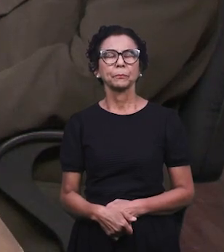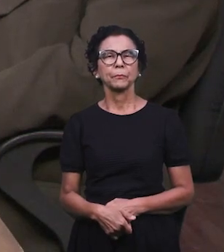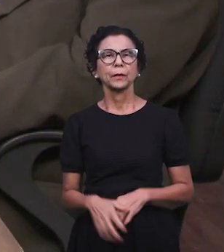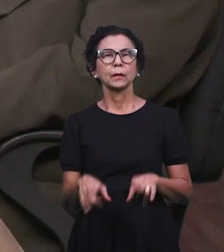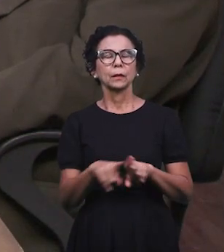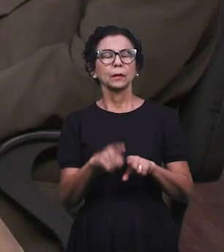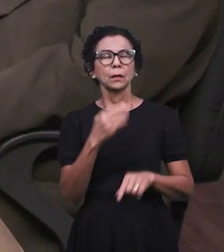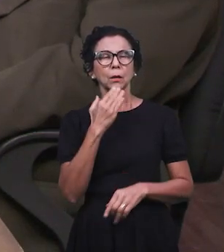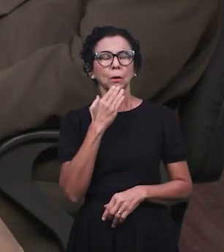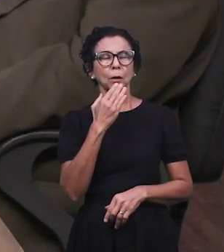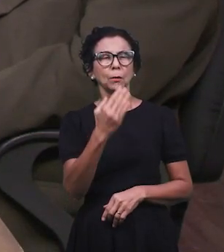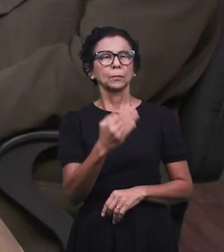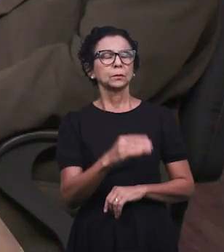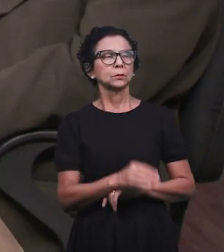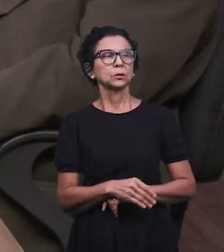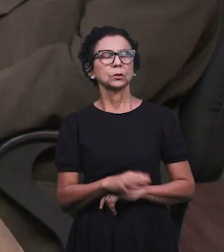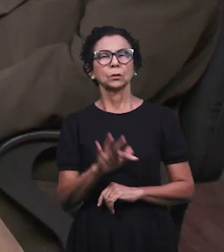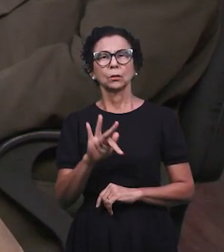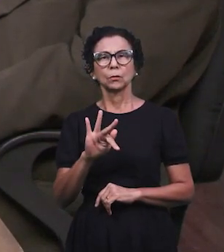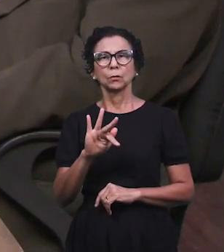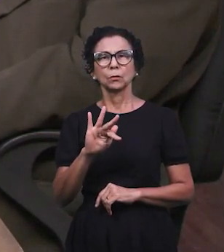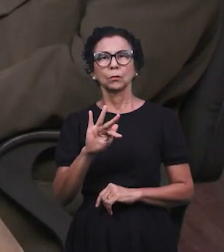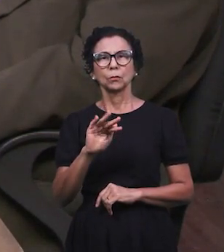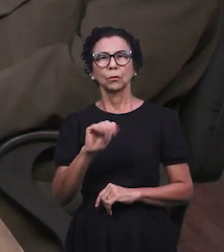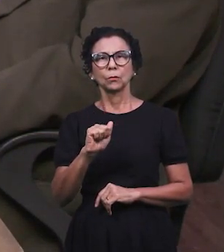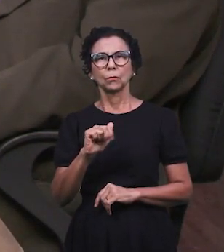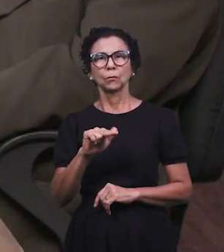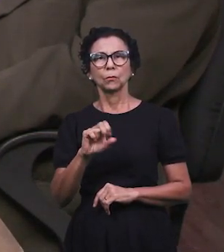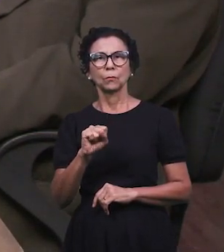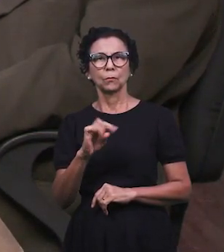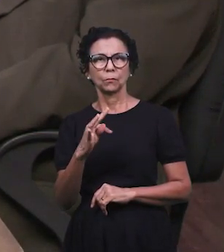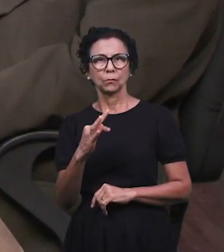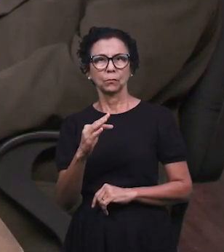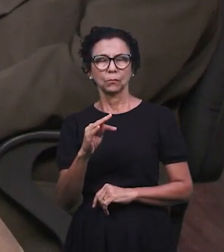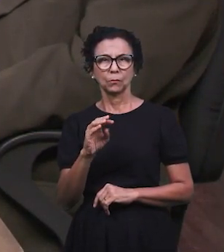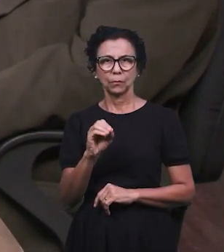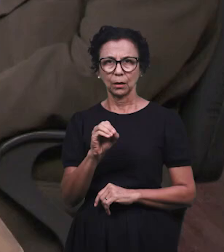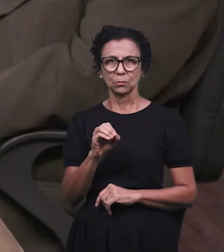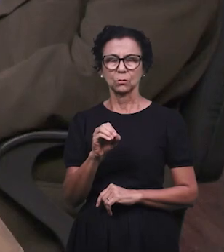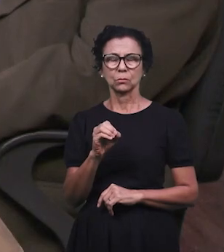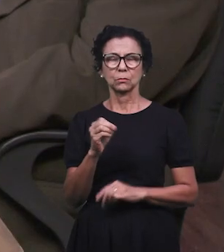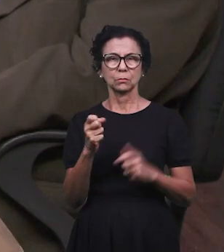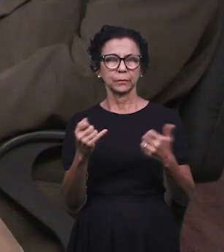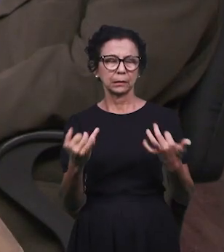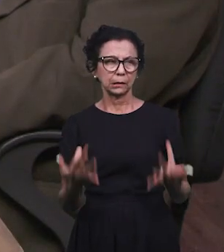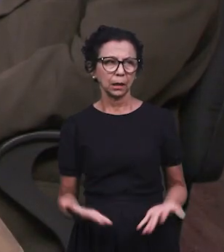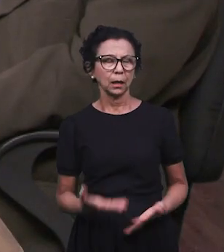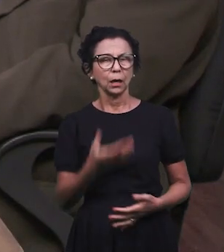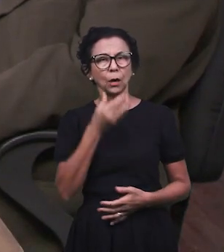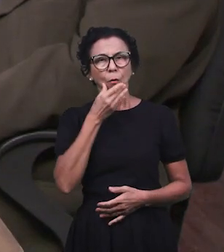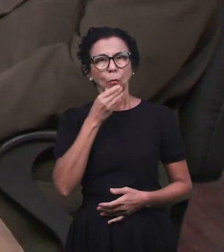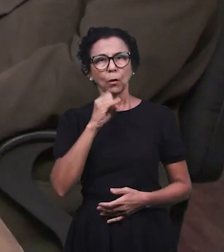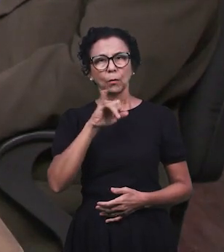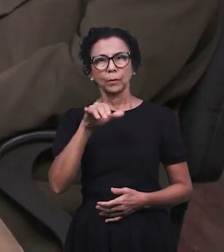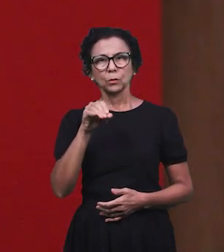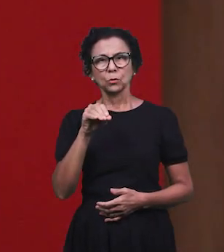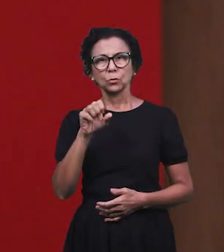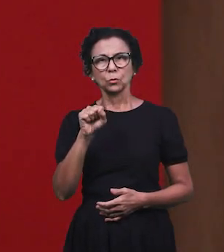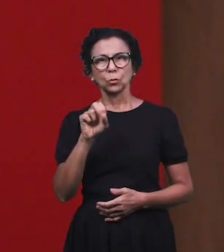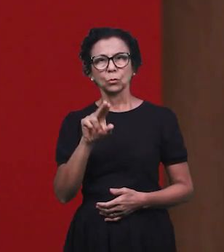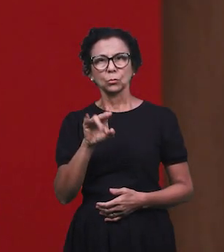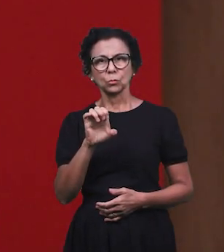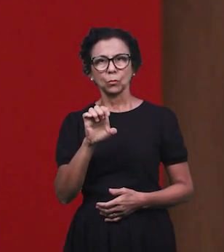pediria ao coronel Fausto que fale a respeito disso, são as batalhas enfrentadas por Josué.